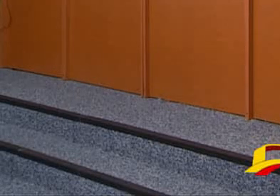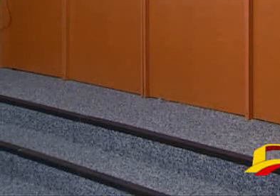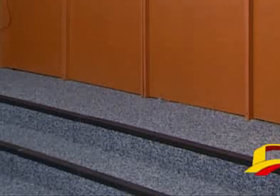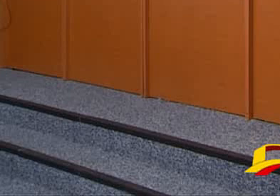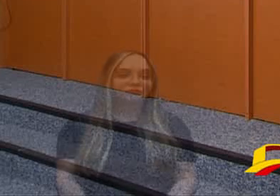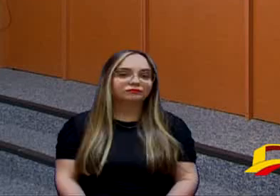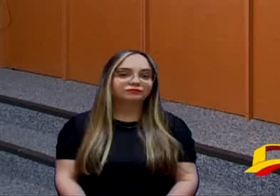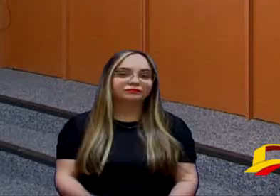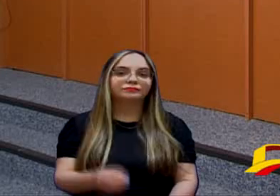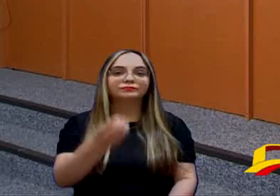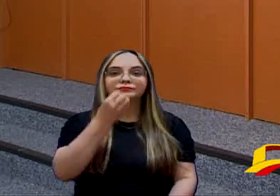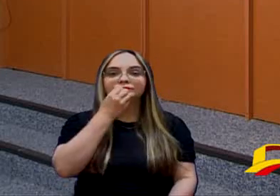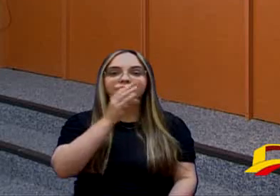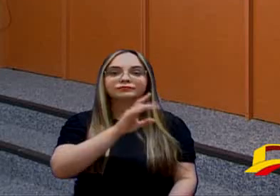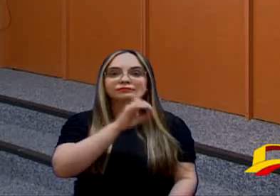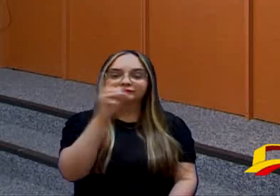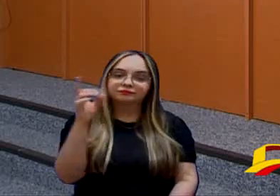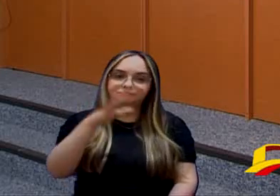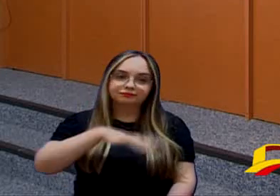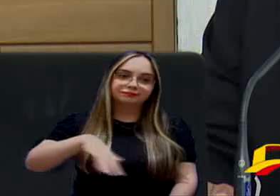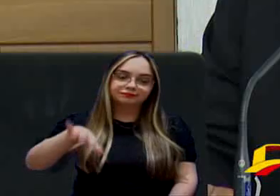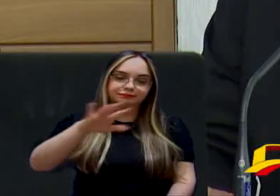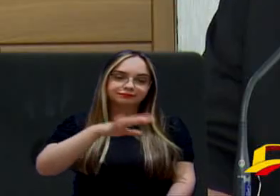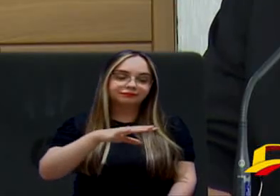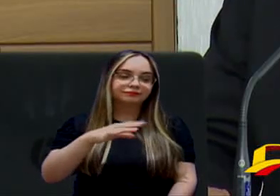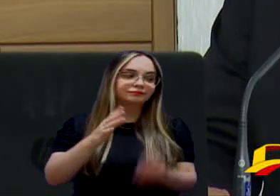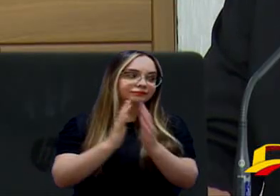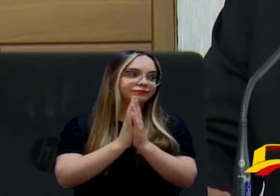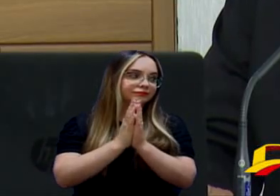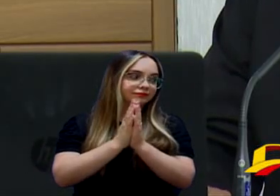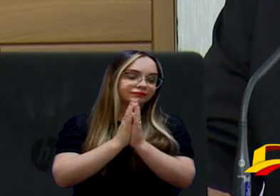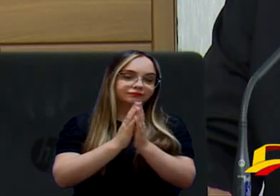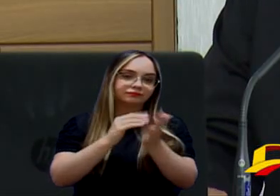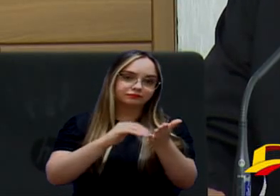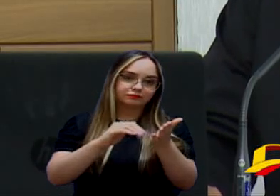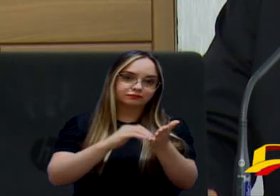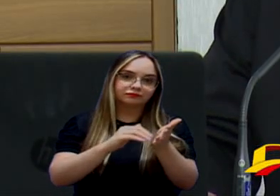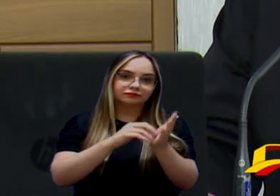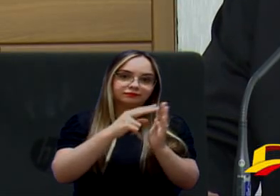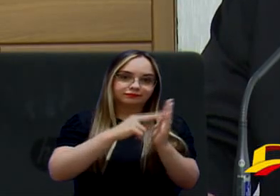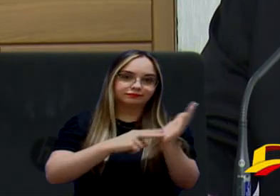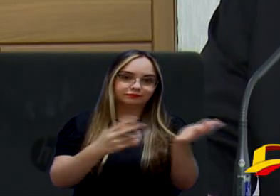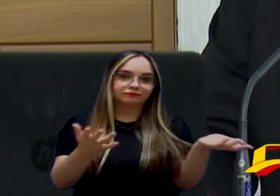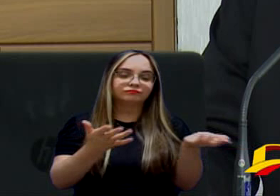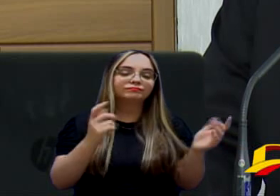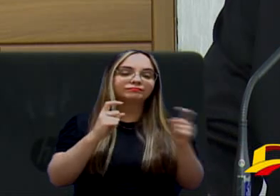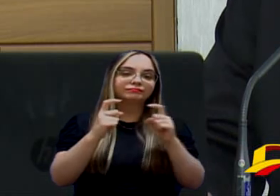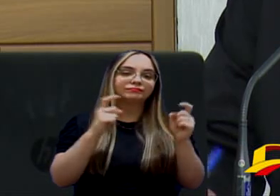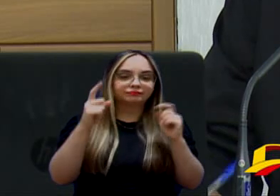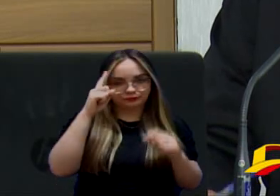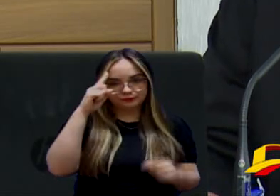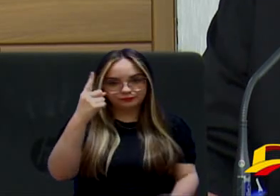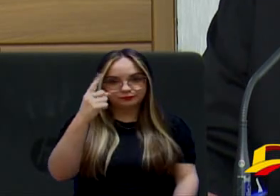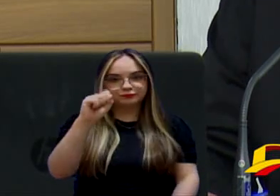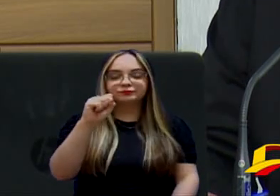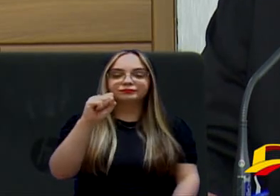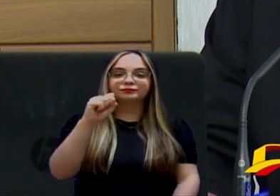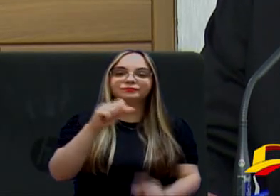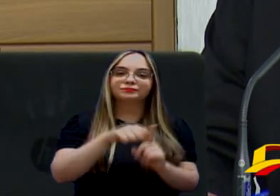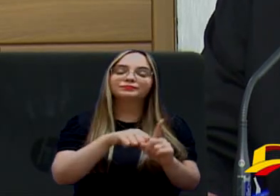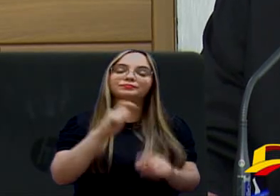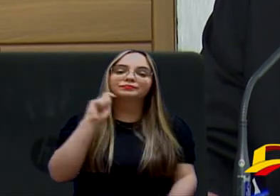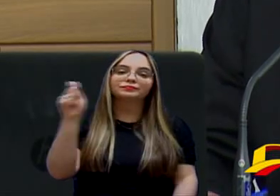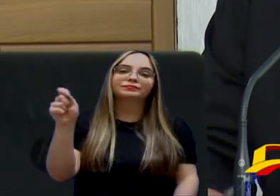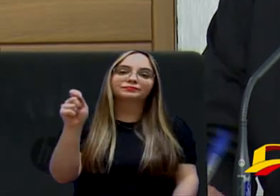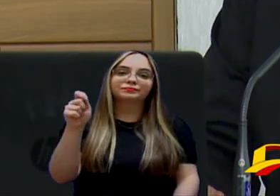mais uma vez Bom dia a todos gostaria que nossa secretária pudesse fazer a leitura da ata da sessão realizada no dia 18 de Abril